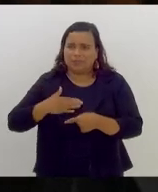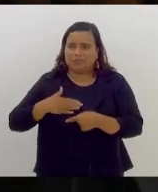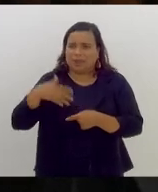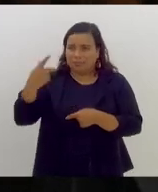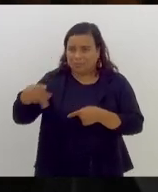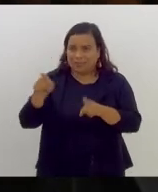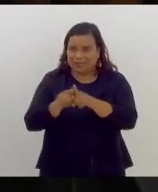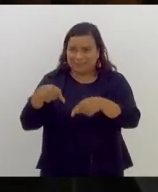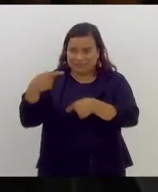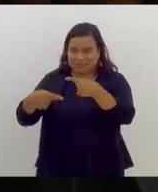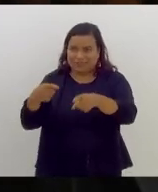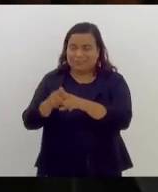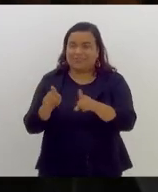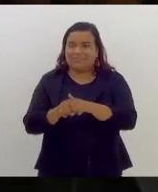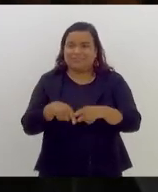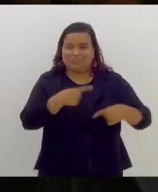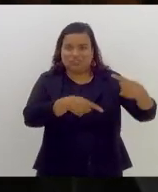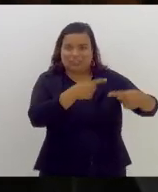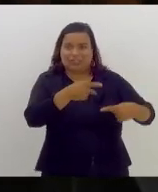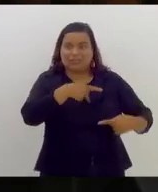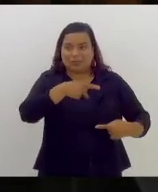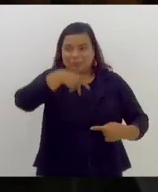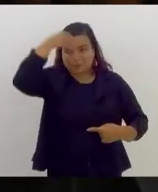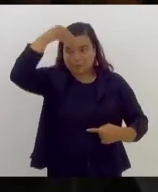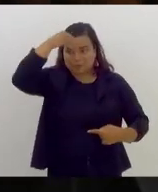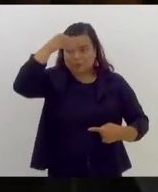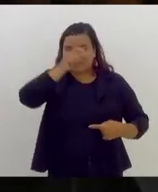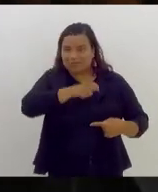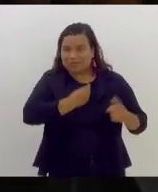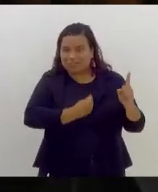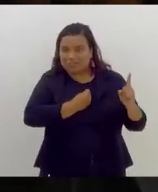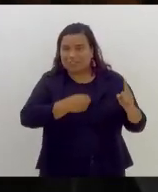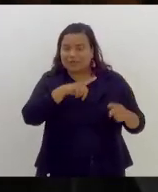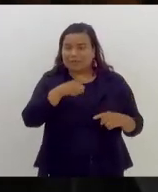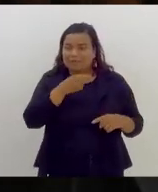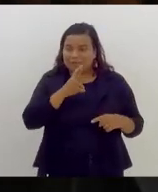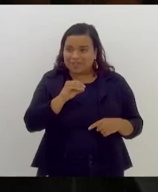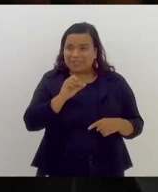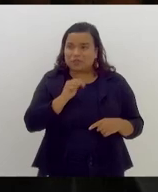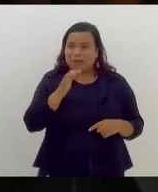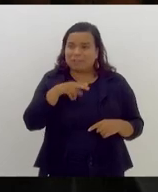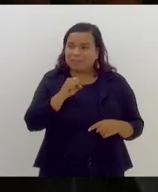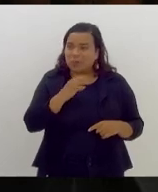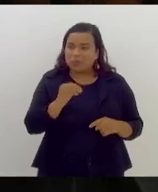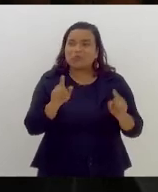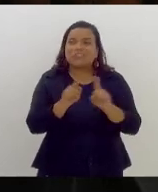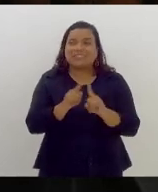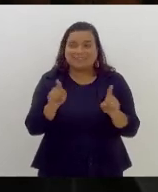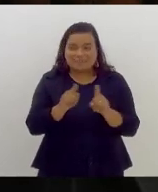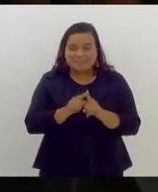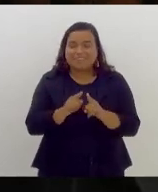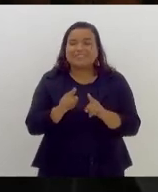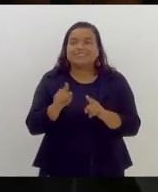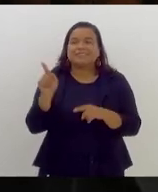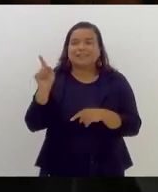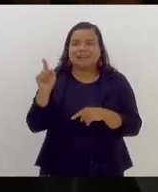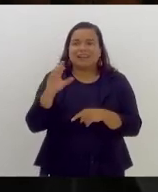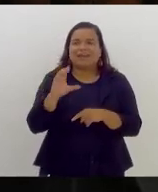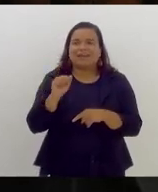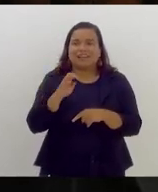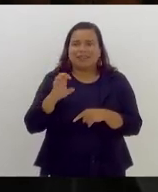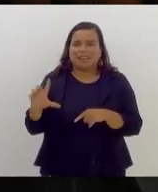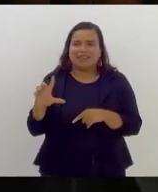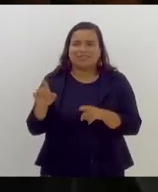tua geração, depois a geração dos meus sobrinhos que estão ali, o Pedro Afonso, que também foi lá do CAEL,